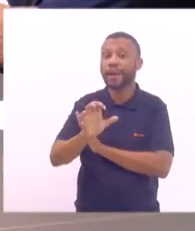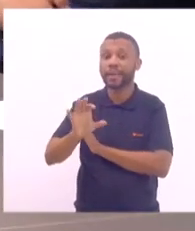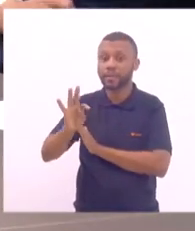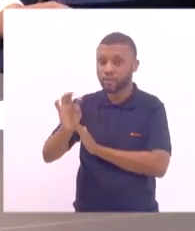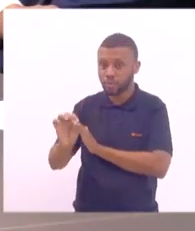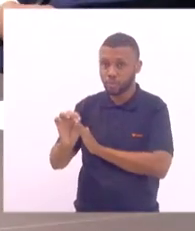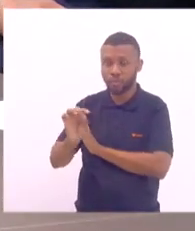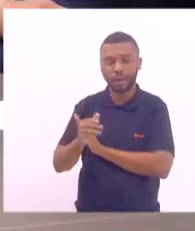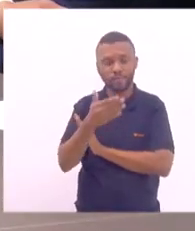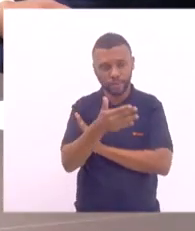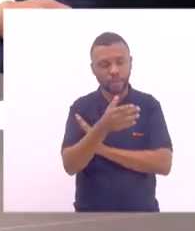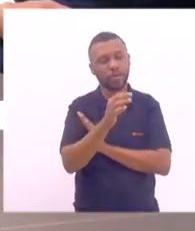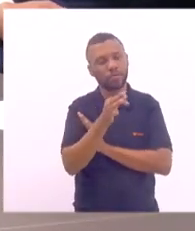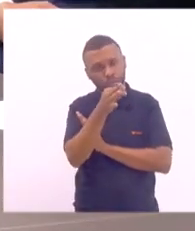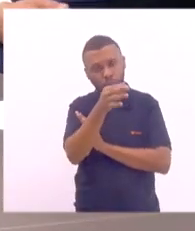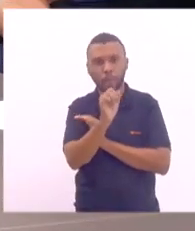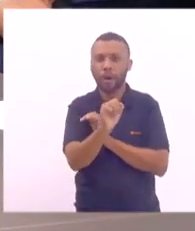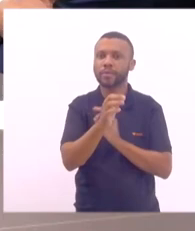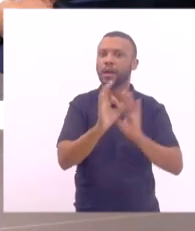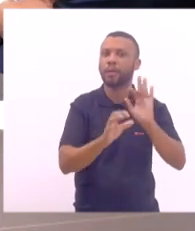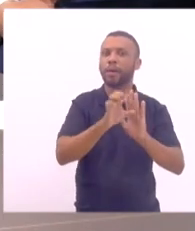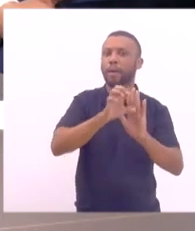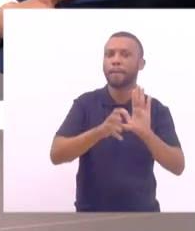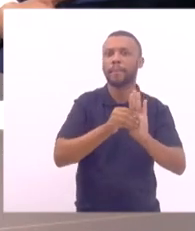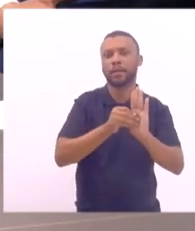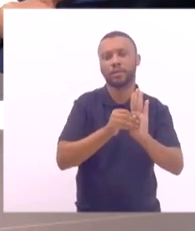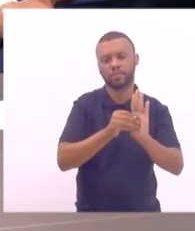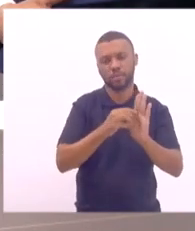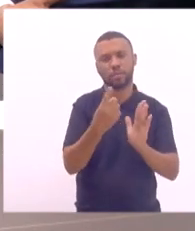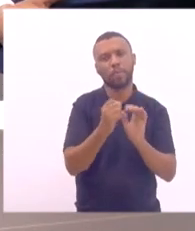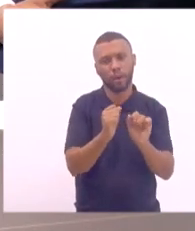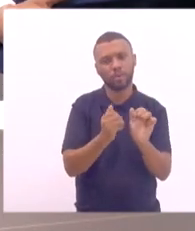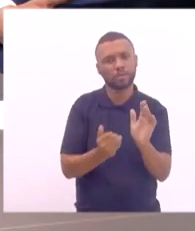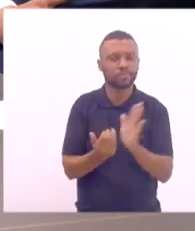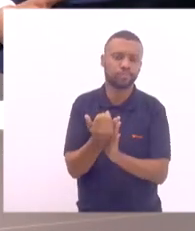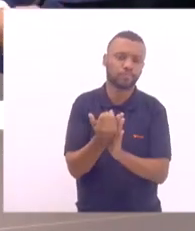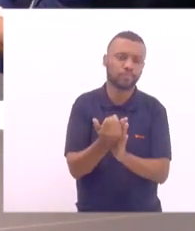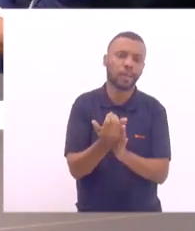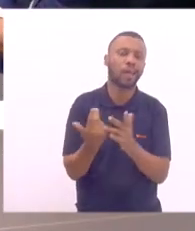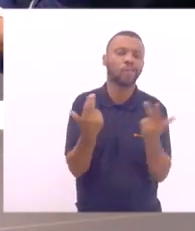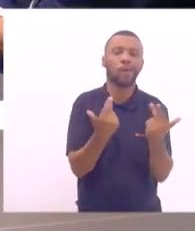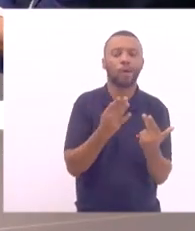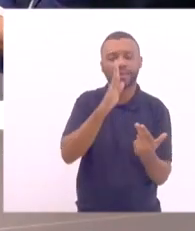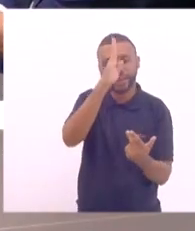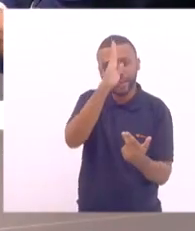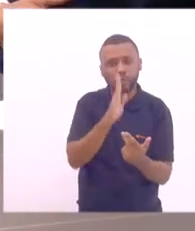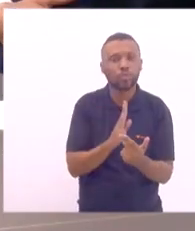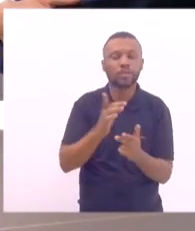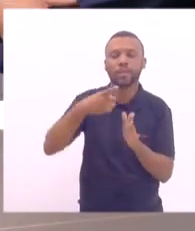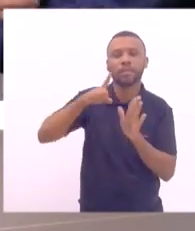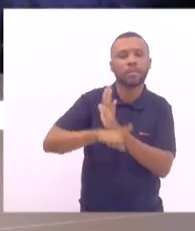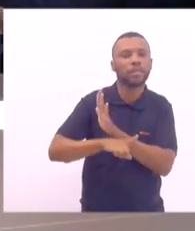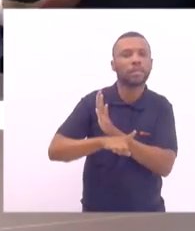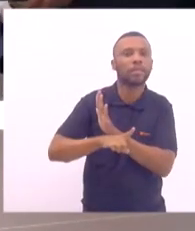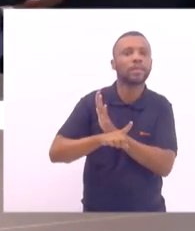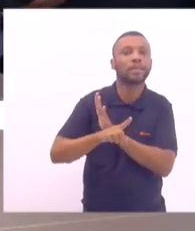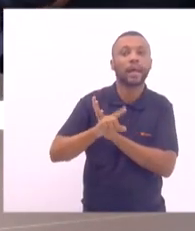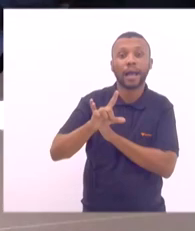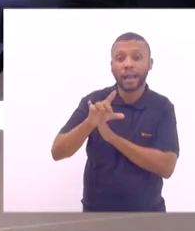Excelência faz uma emenda para que a gente possa entrar na mesma questão lá da gratuidade da Leão